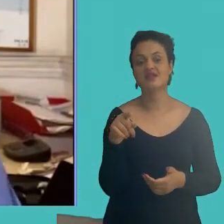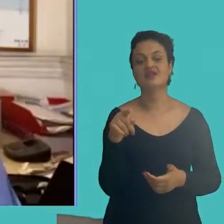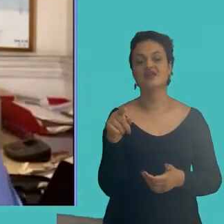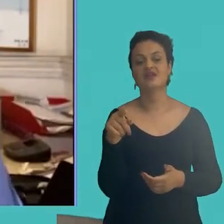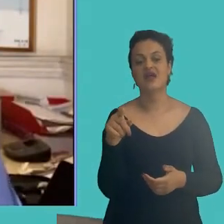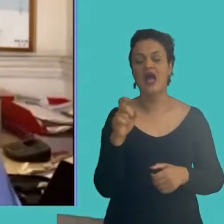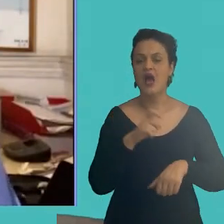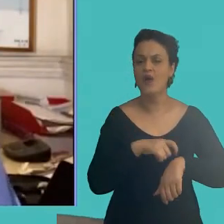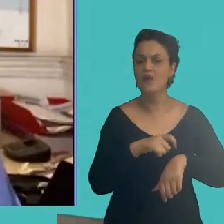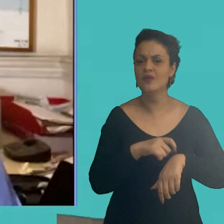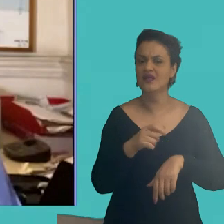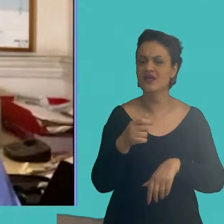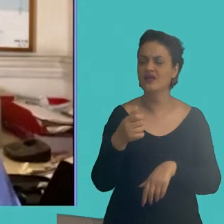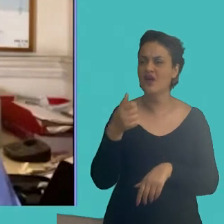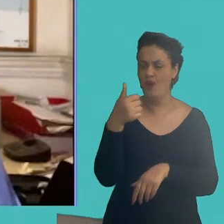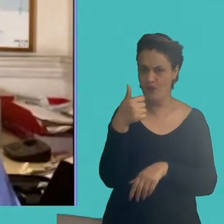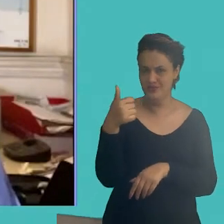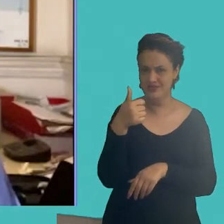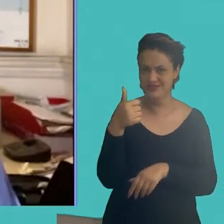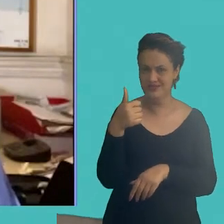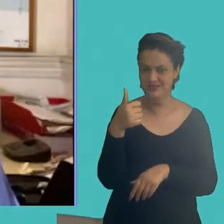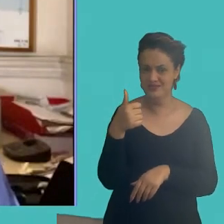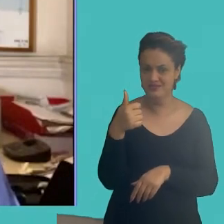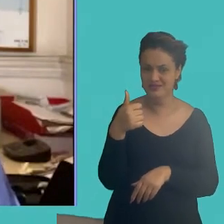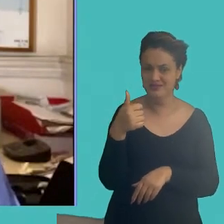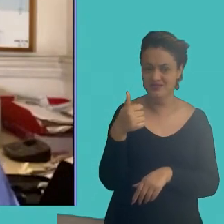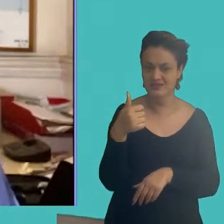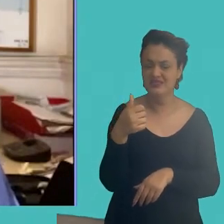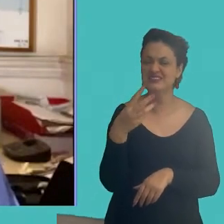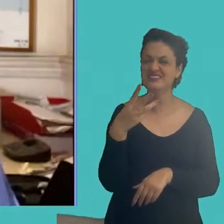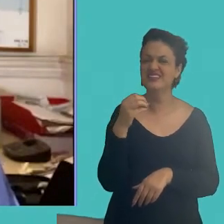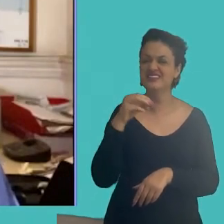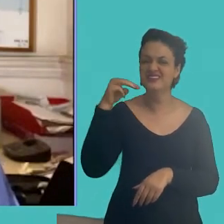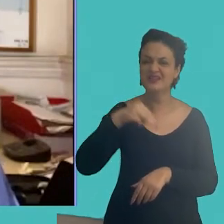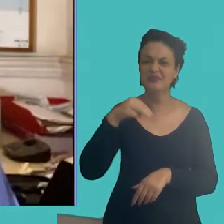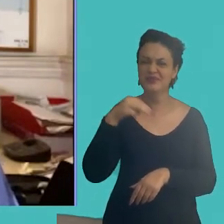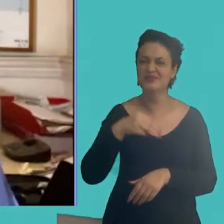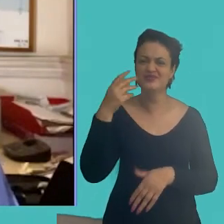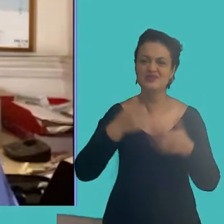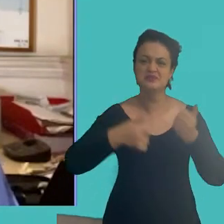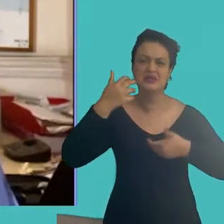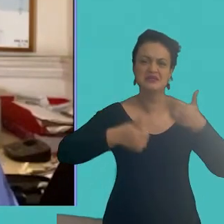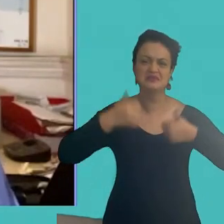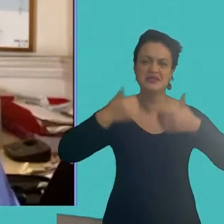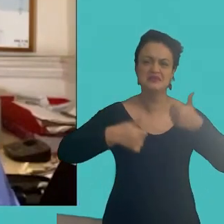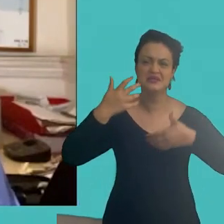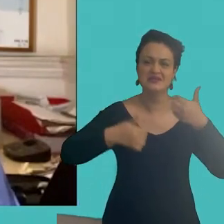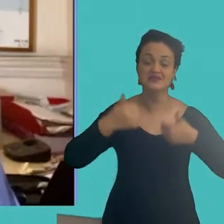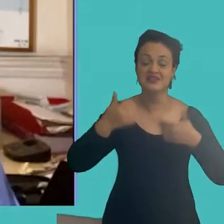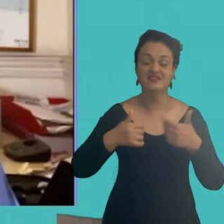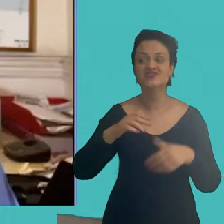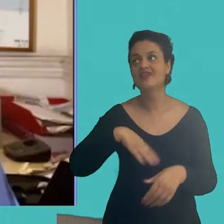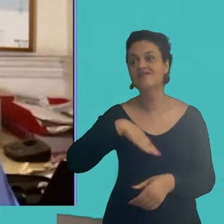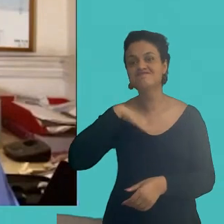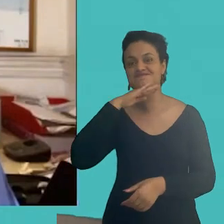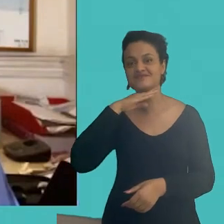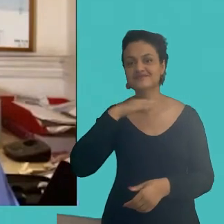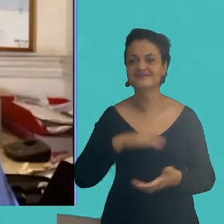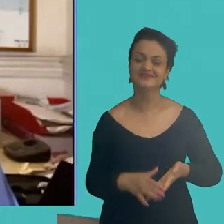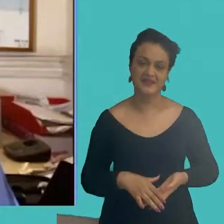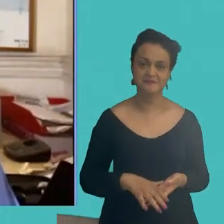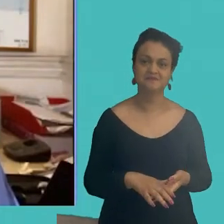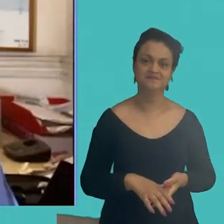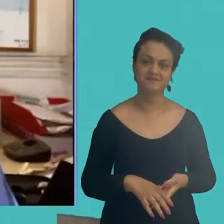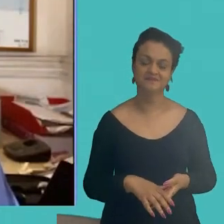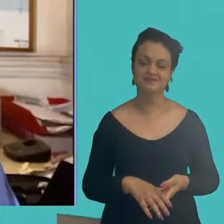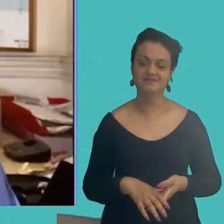são agora 11 horas. Acho que mais de meia hora ninguém aguenta ouvir alguém falar assim o tempo todo que eu falei. Eu